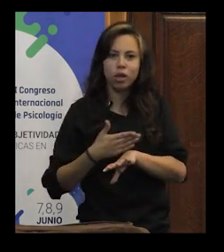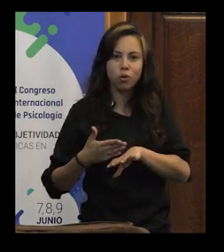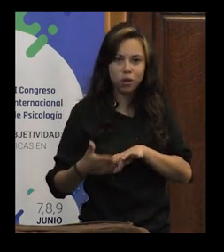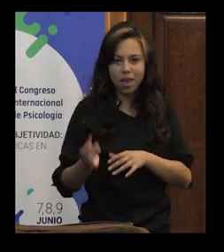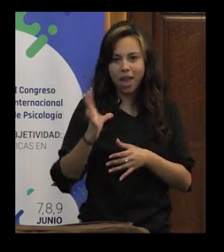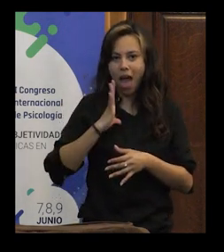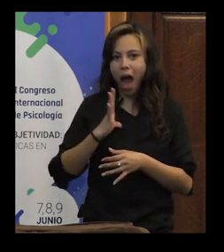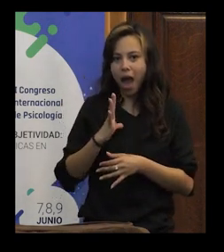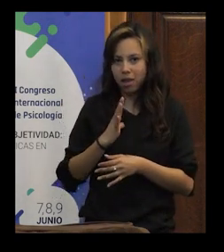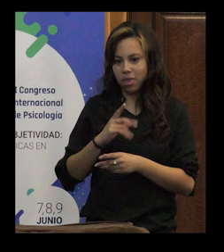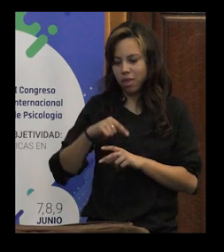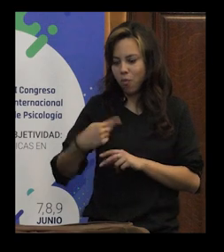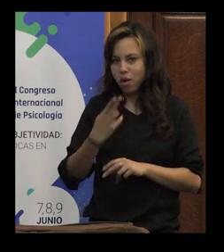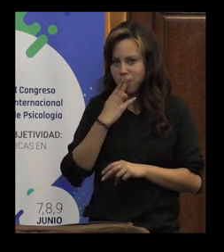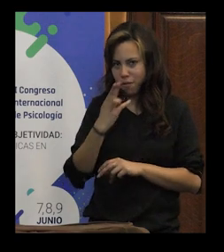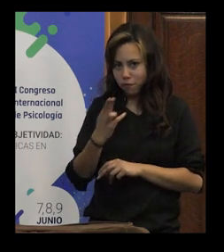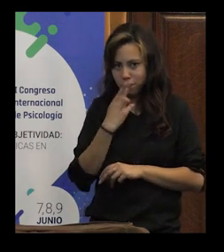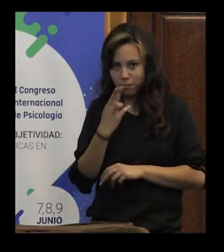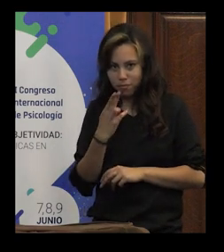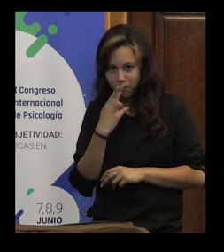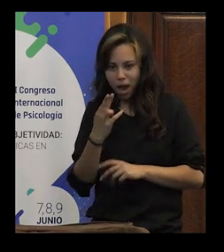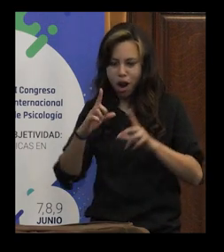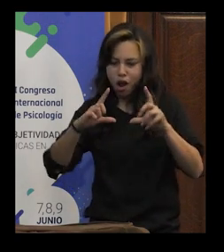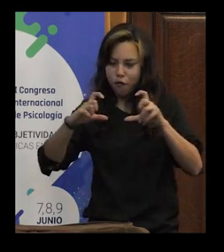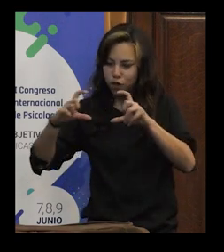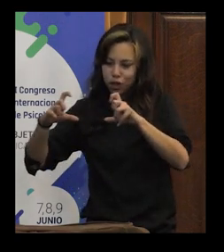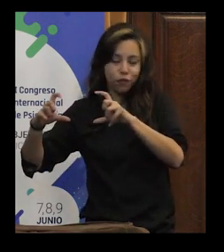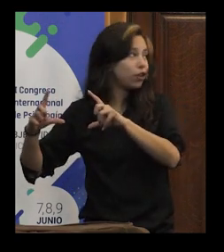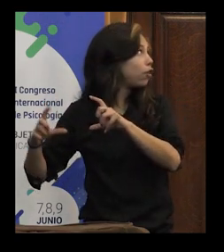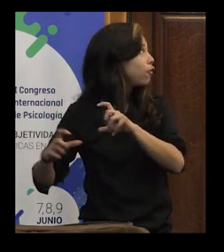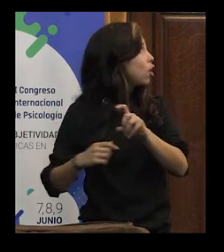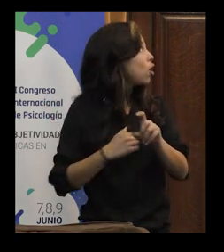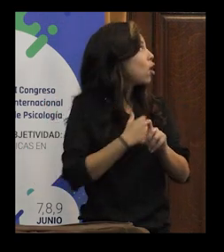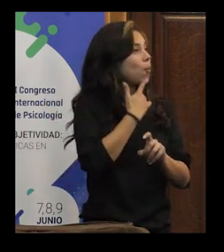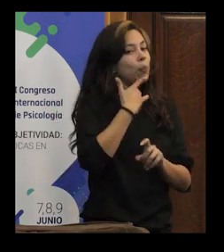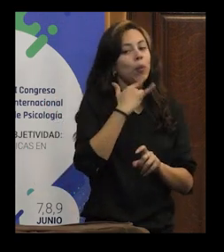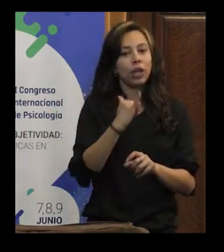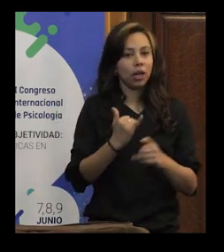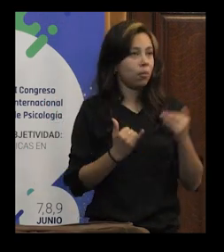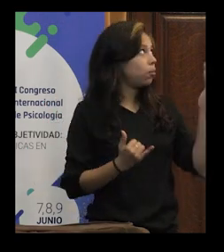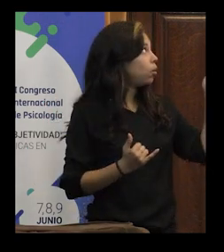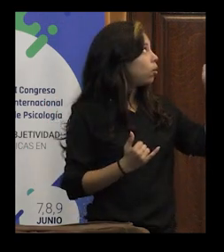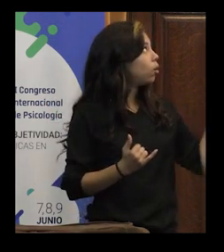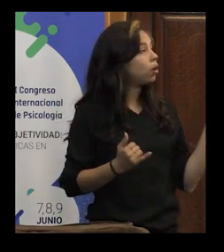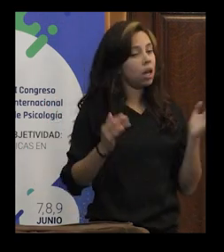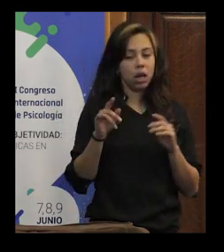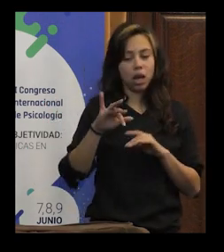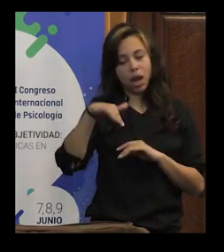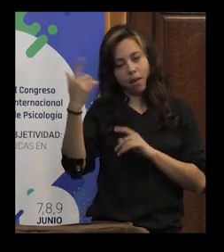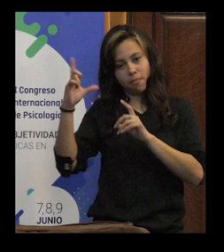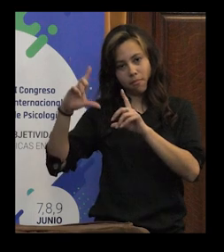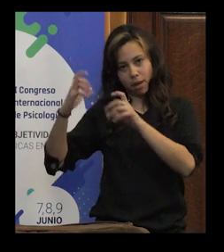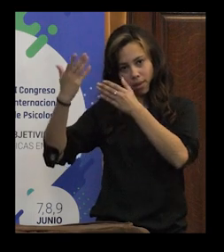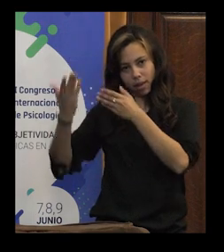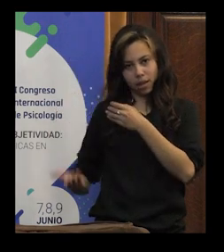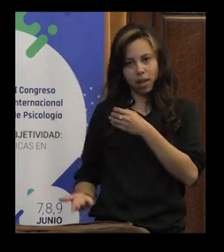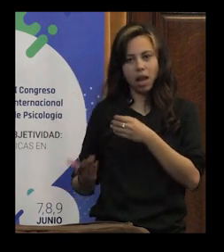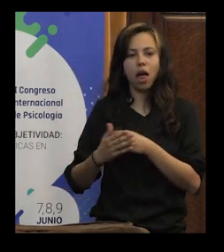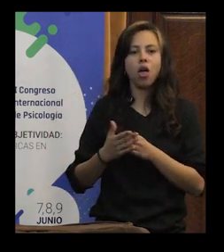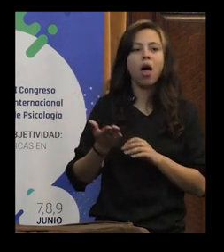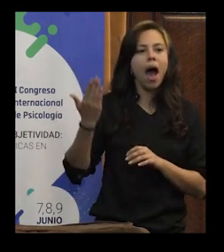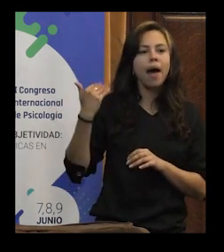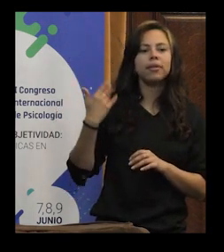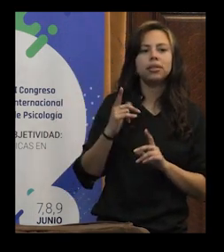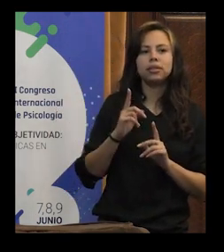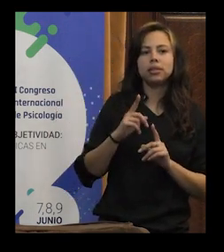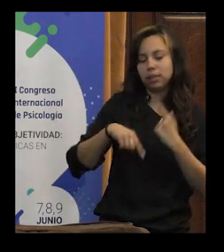ratão, porque em nossas pesquisas, investigações sobre o tabaco,